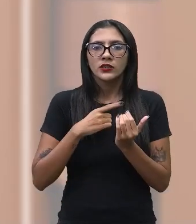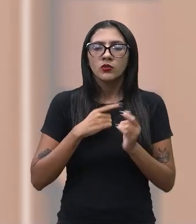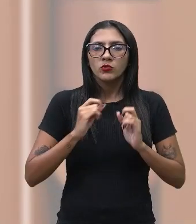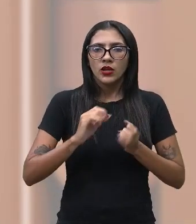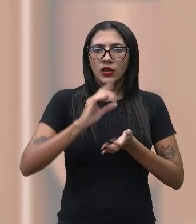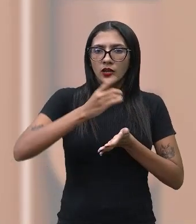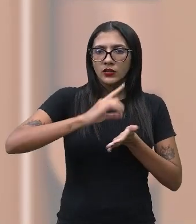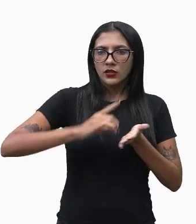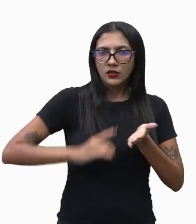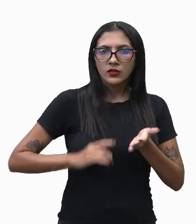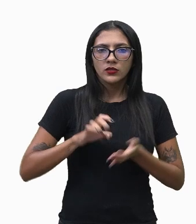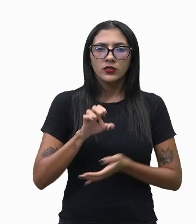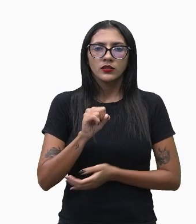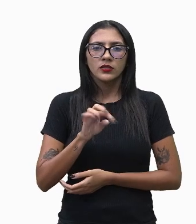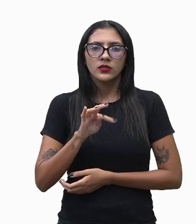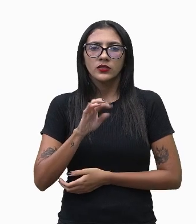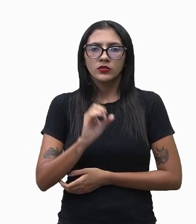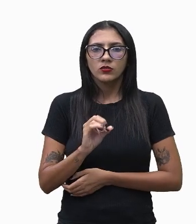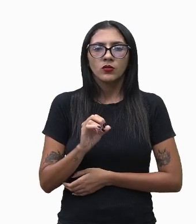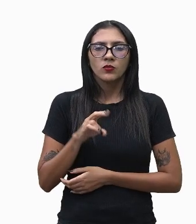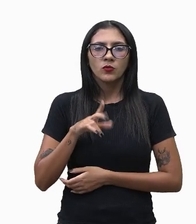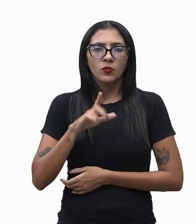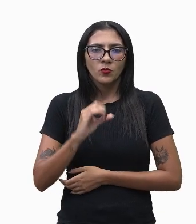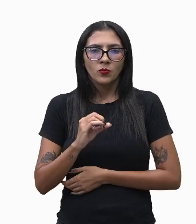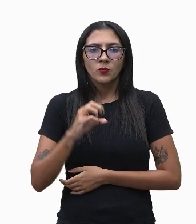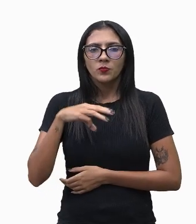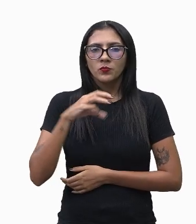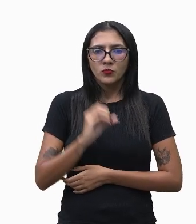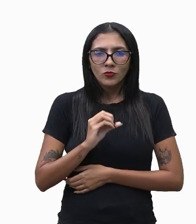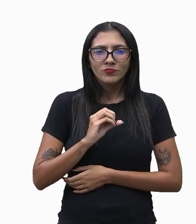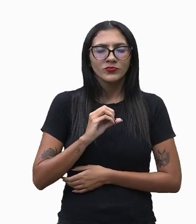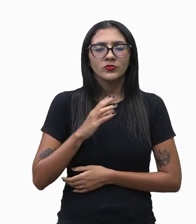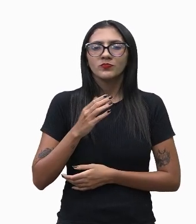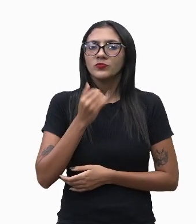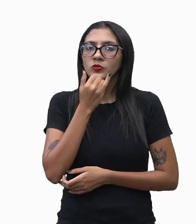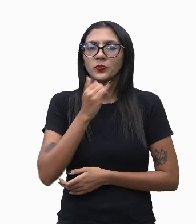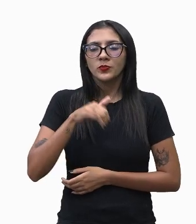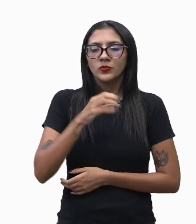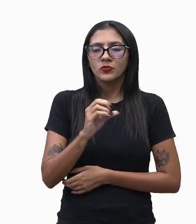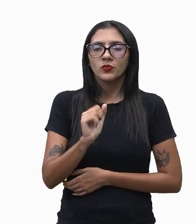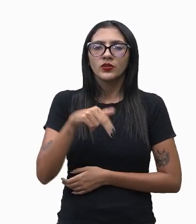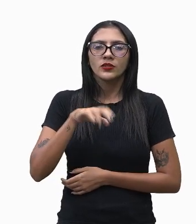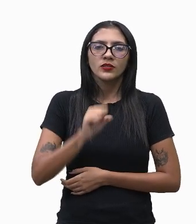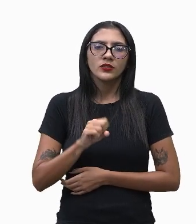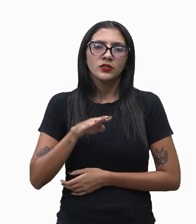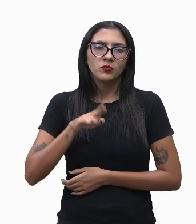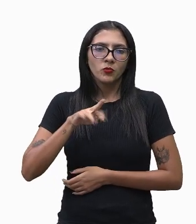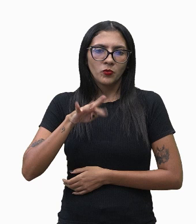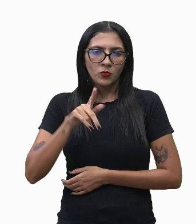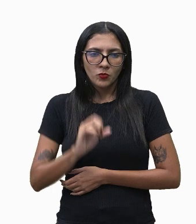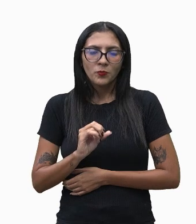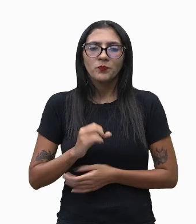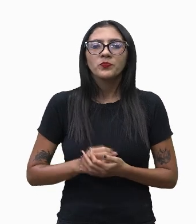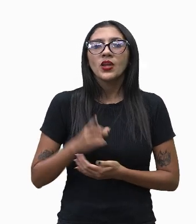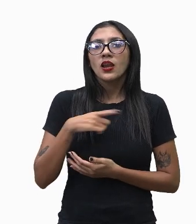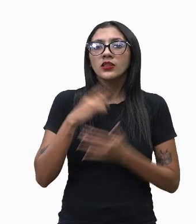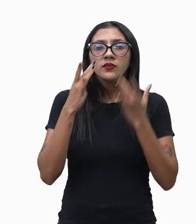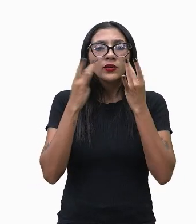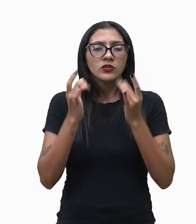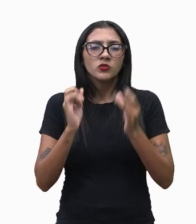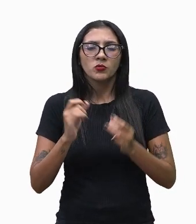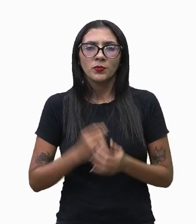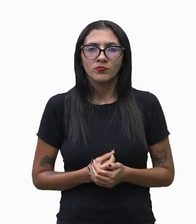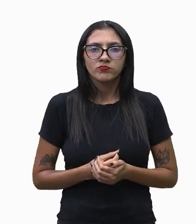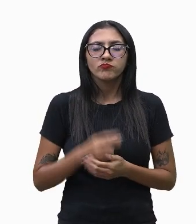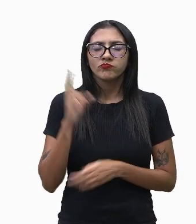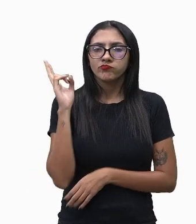de Estocolmo, a Declaração de Joanesburgo. Ela chamou atenção para os graves